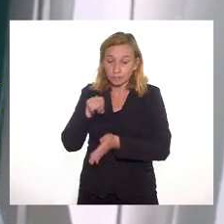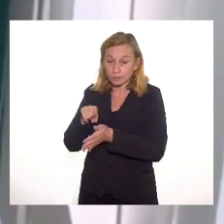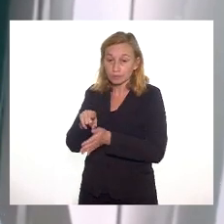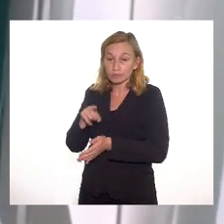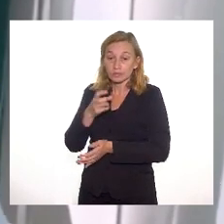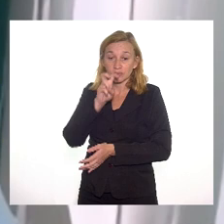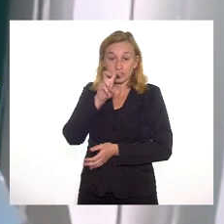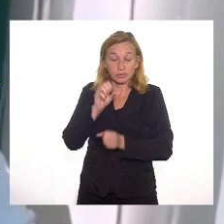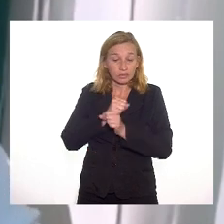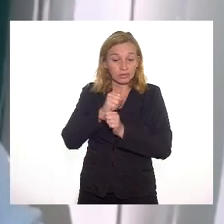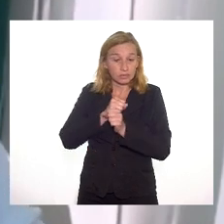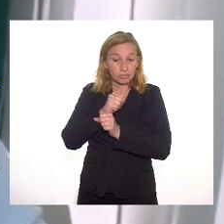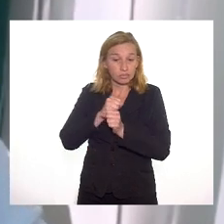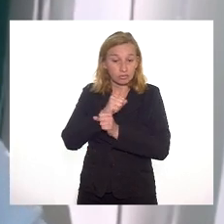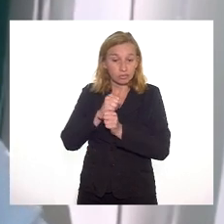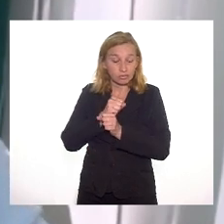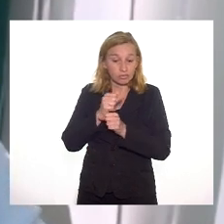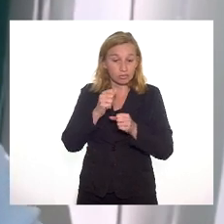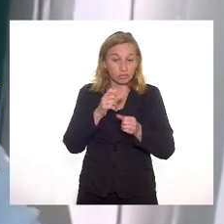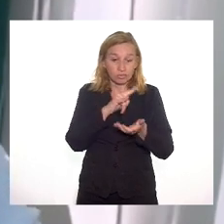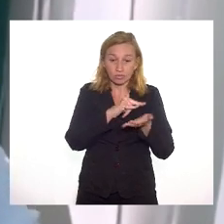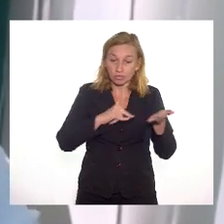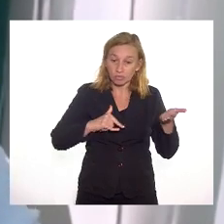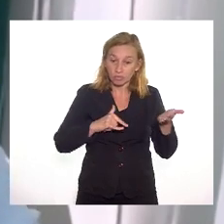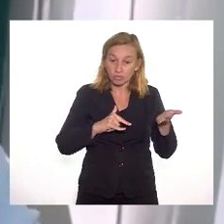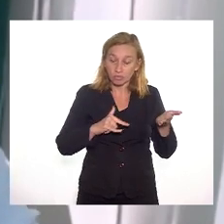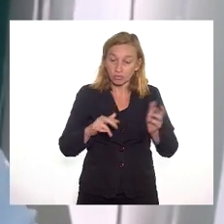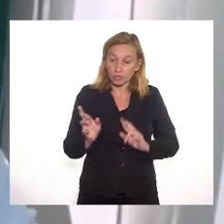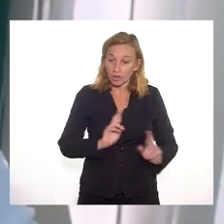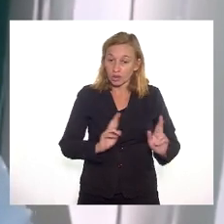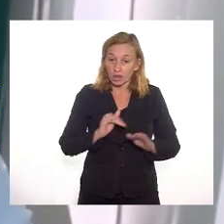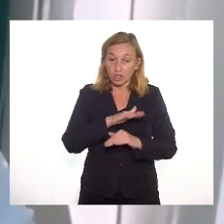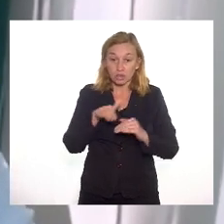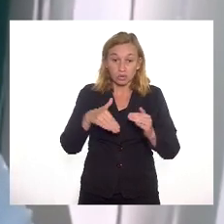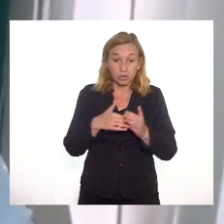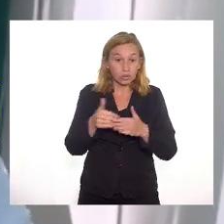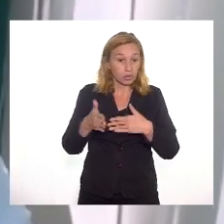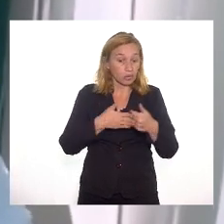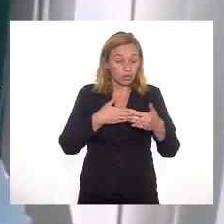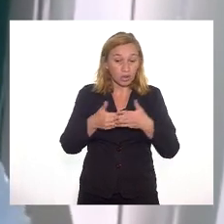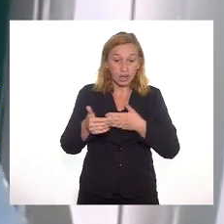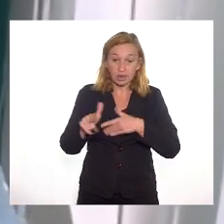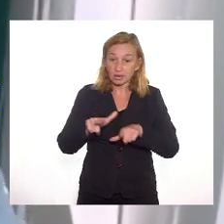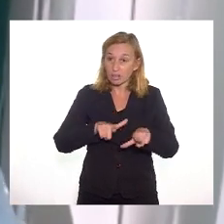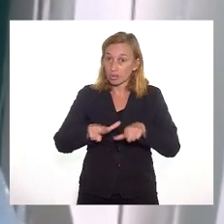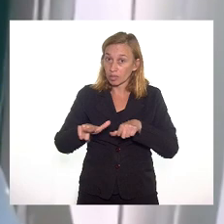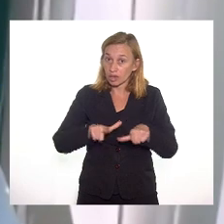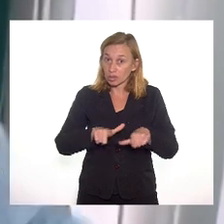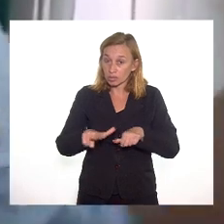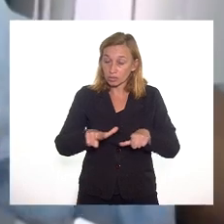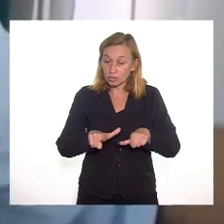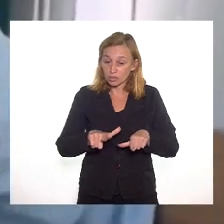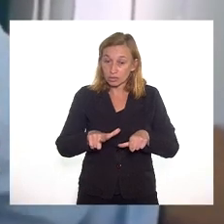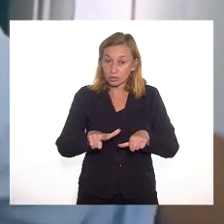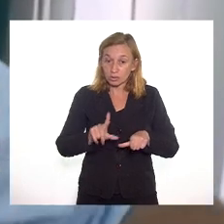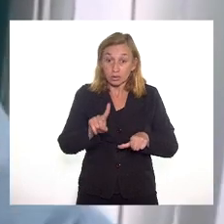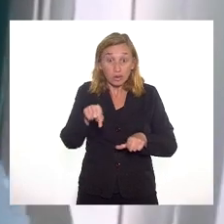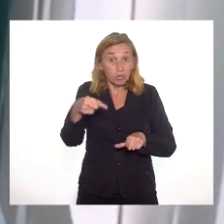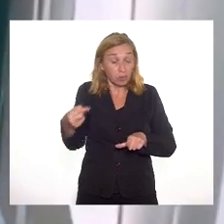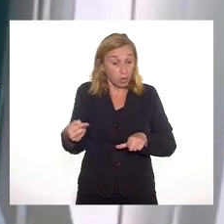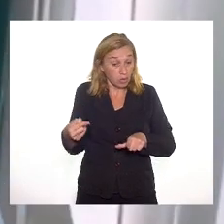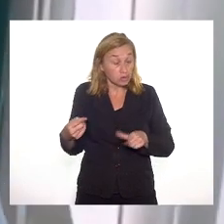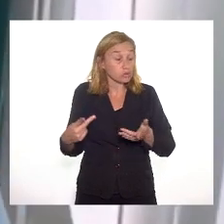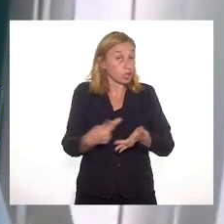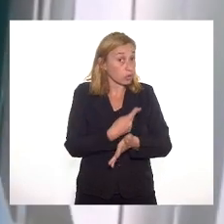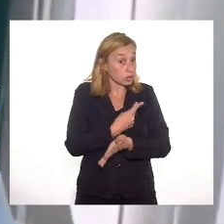5 anos sobre documentos relativos a toda e qualquer operação, logo depois do